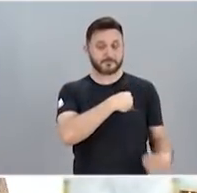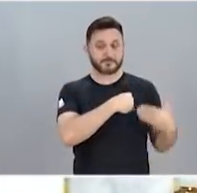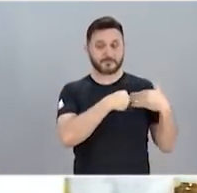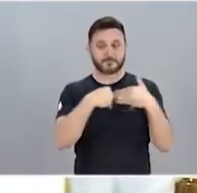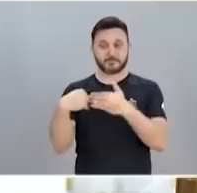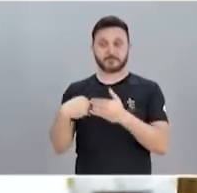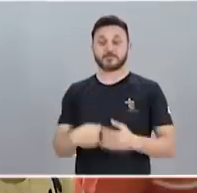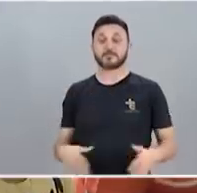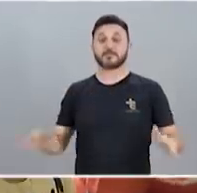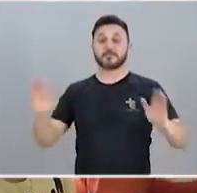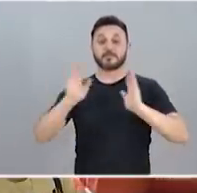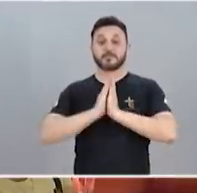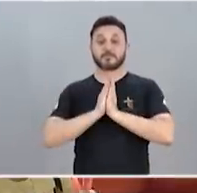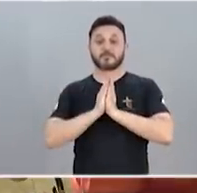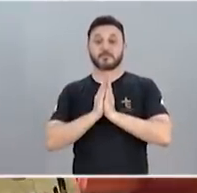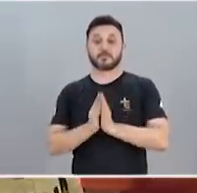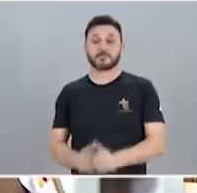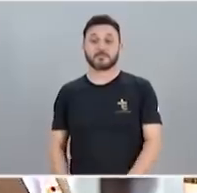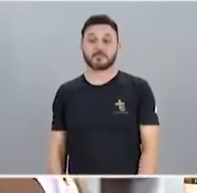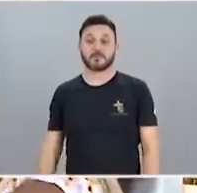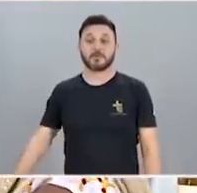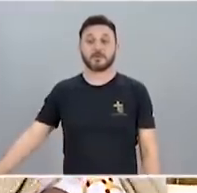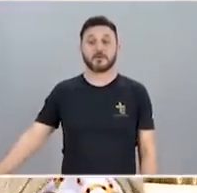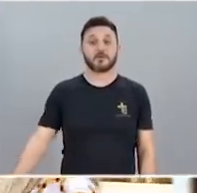nossos pecados. Amém.